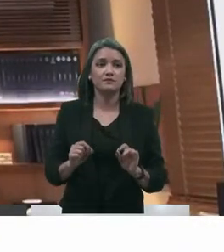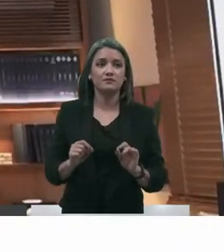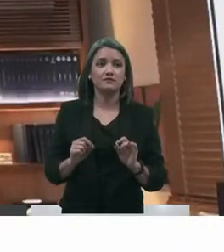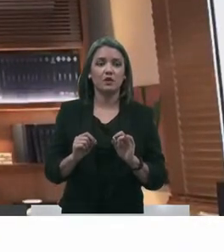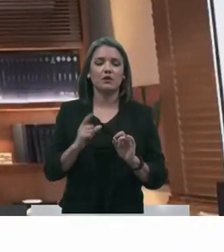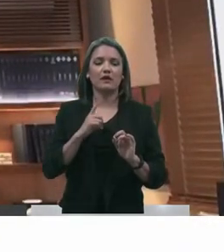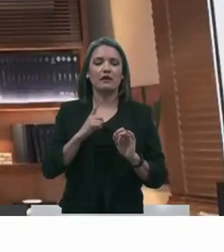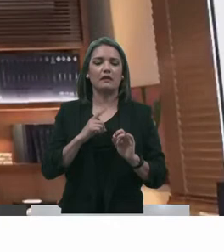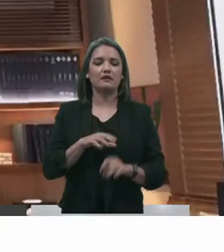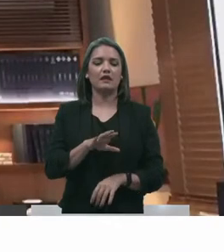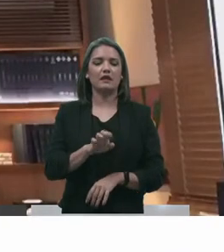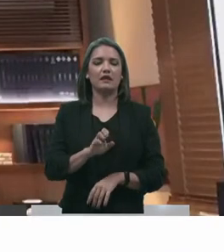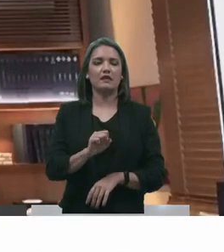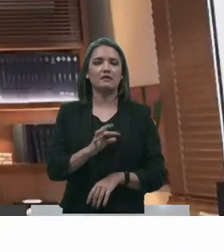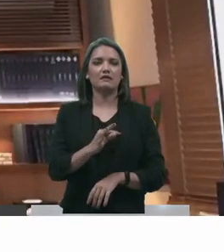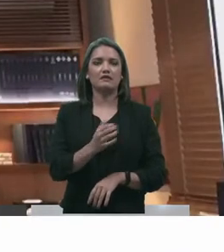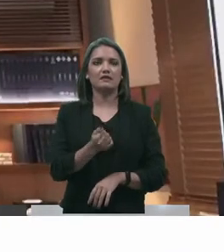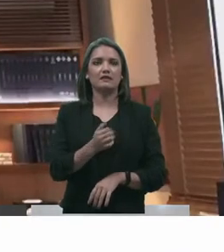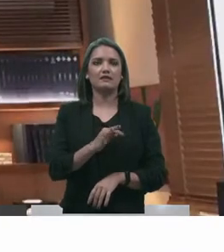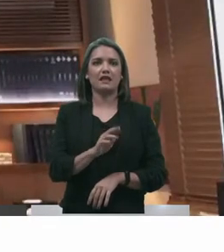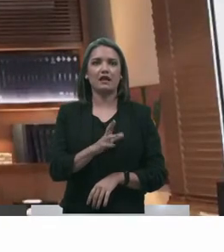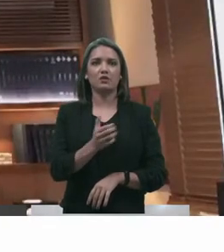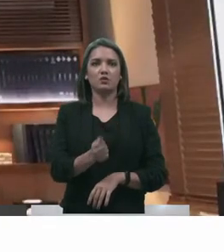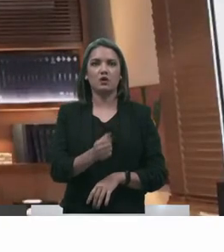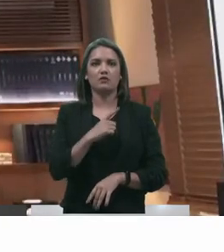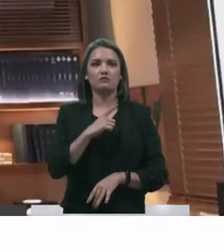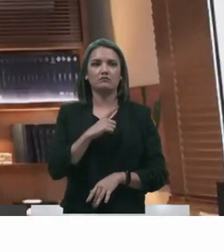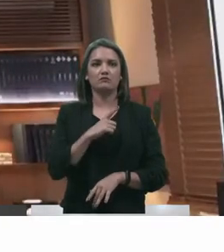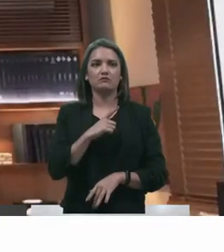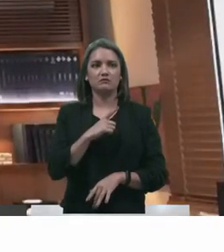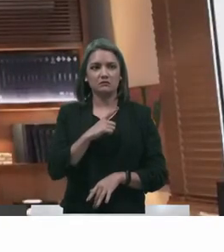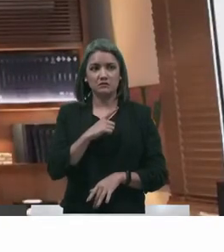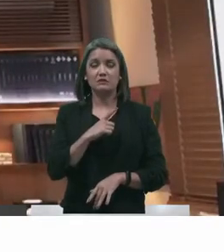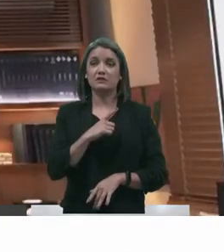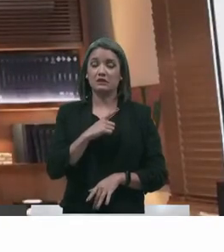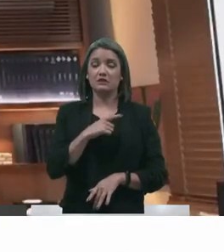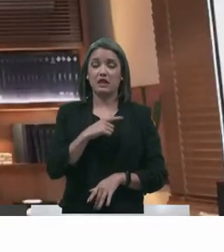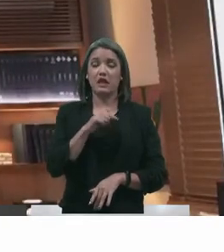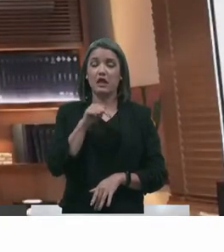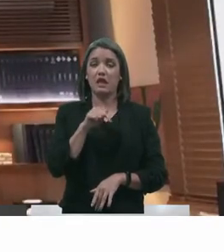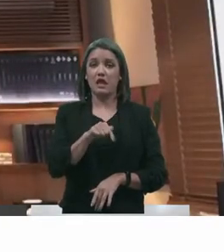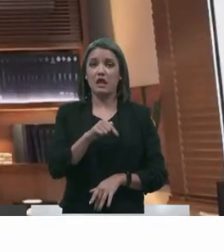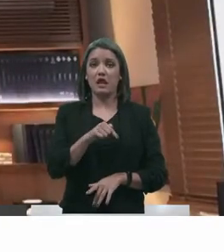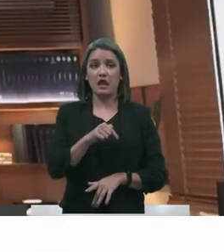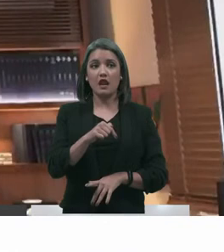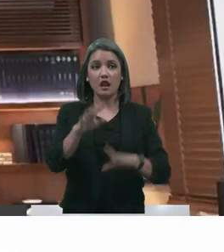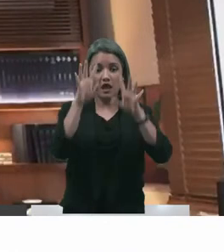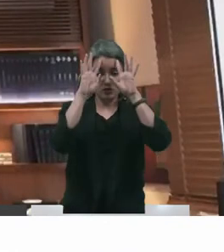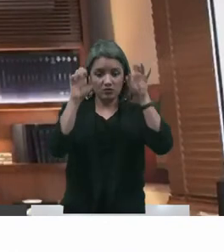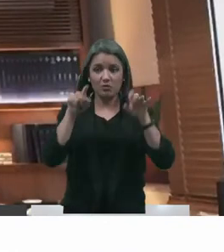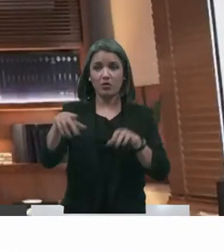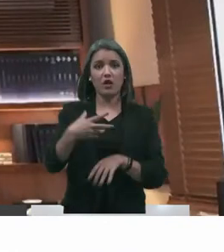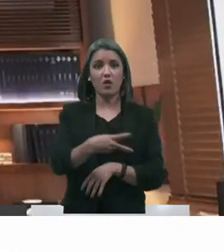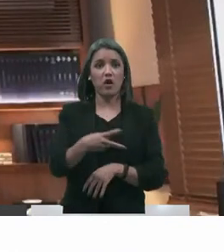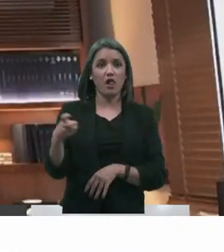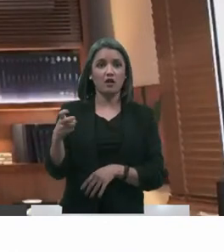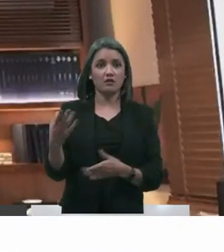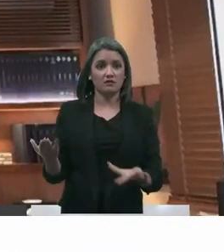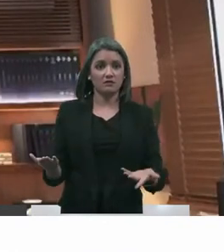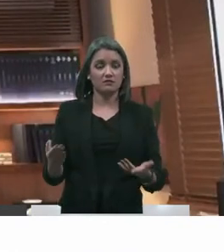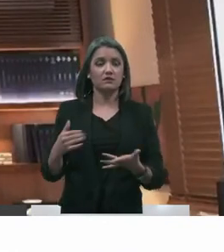do tribunal. E o que acontece na espécie é que, em 2005, o juiz João